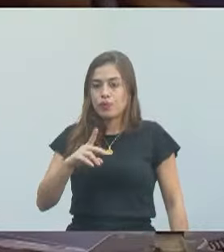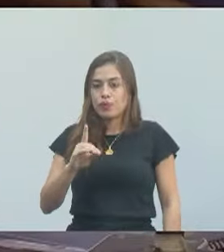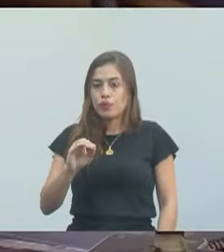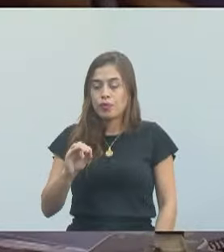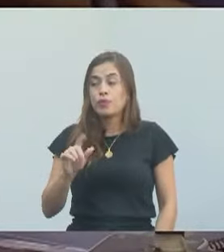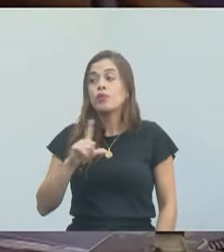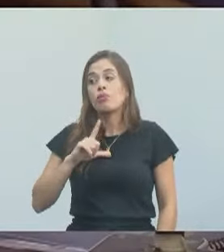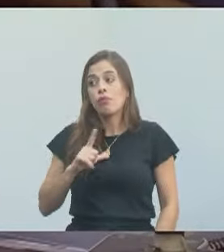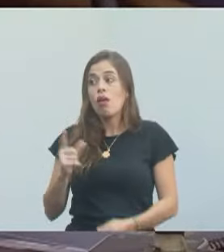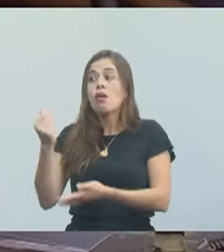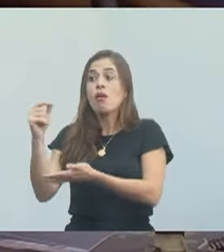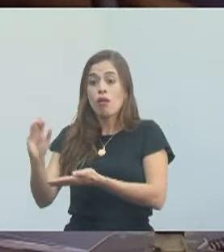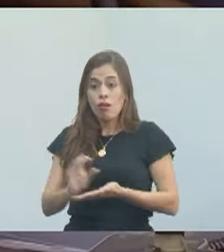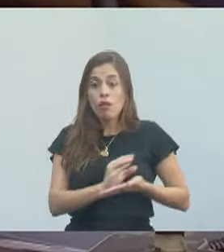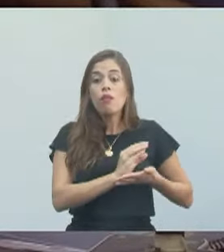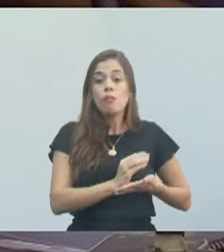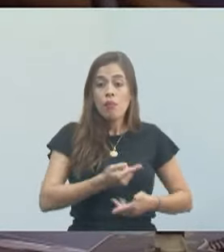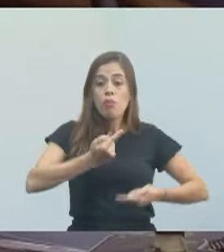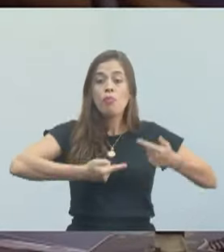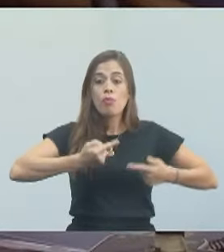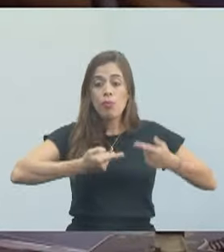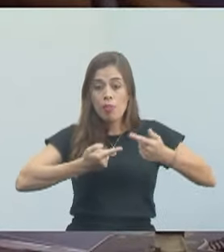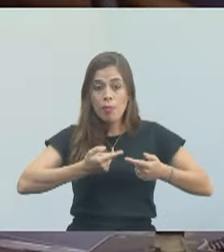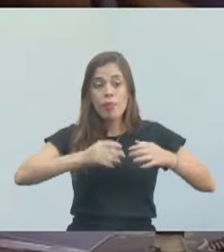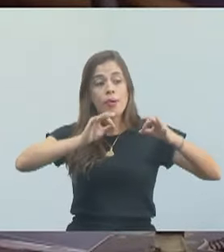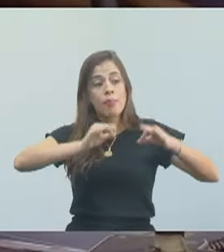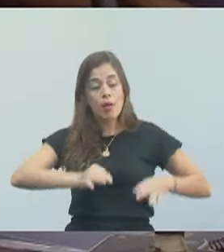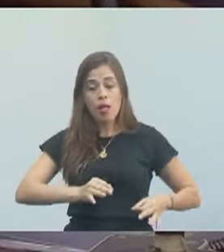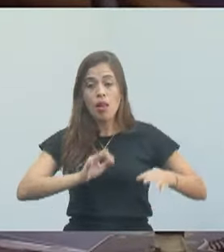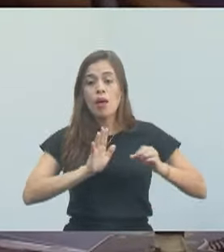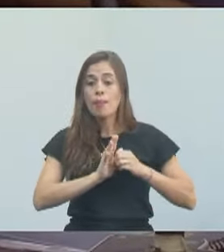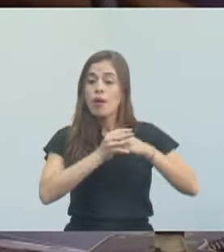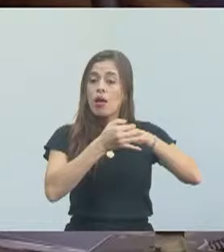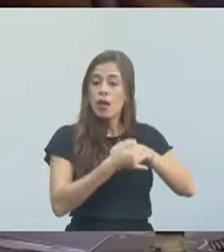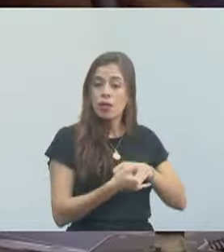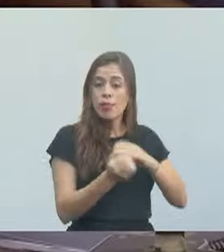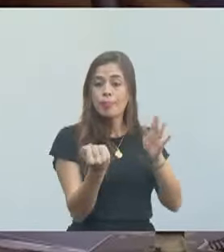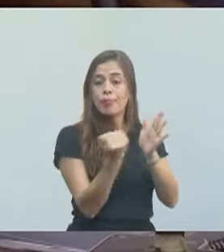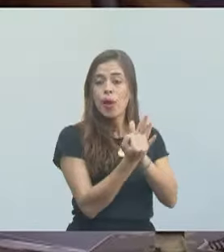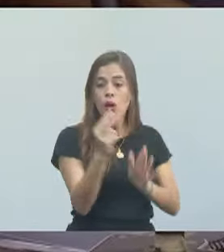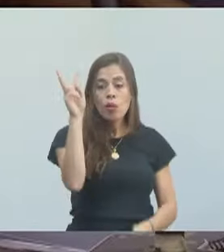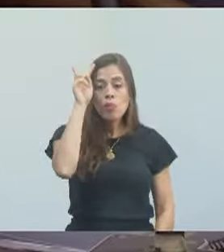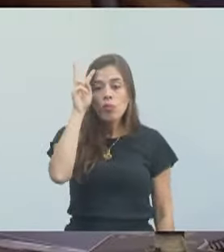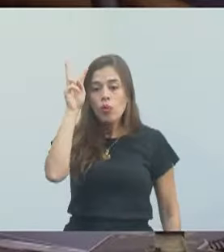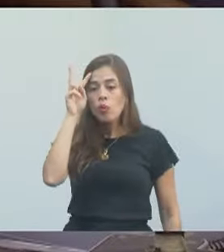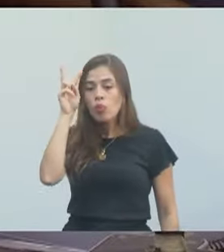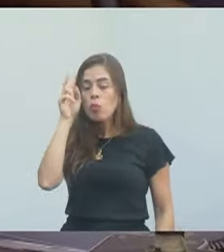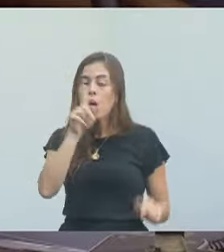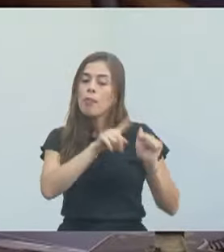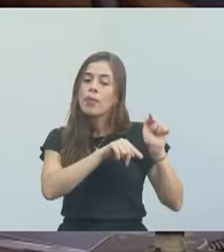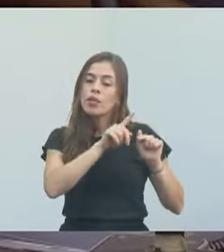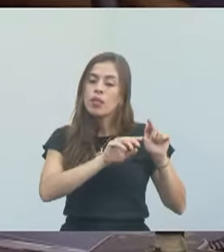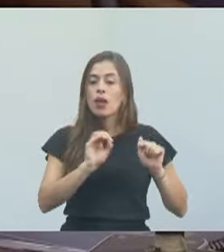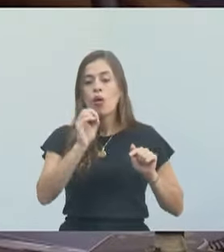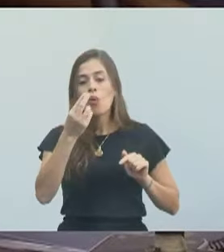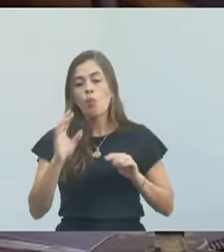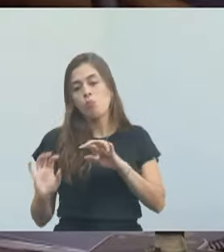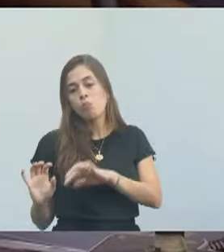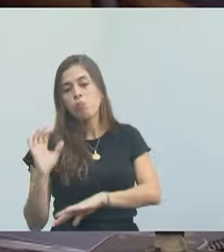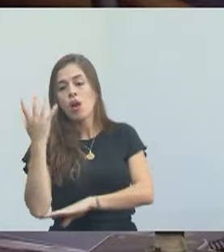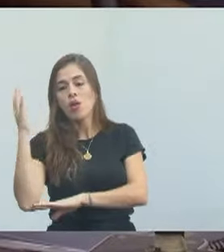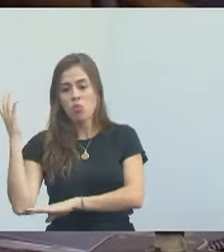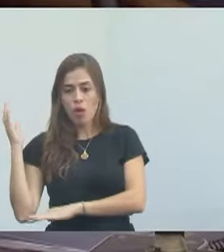possa dar conta de fazer uma política adequada de preservação do patrimônio histórico, seja ele material ou